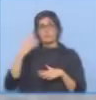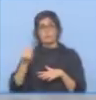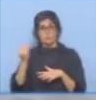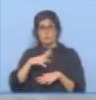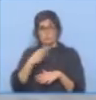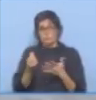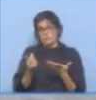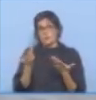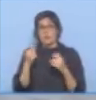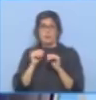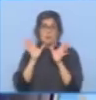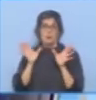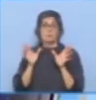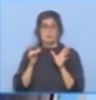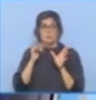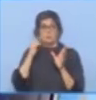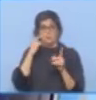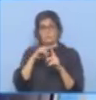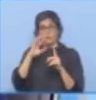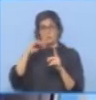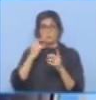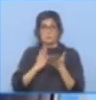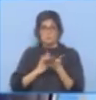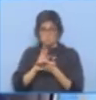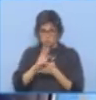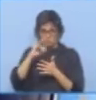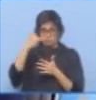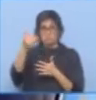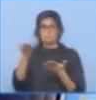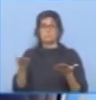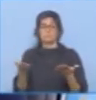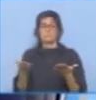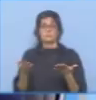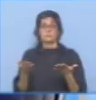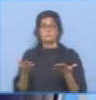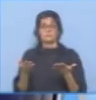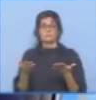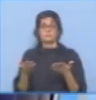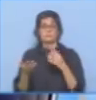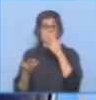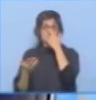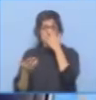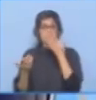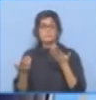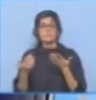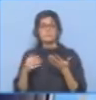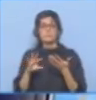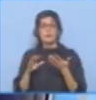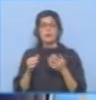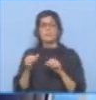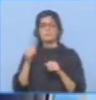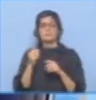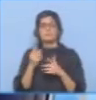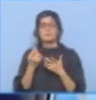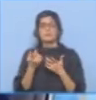Penso que sim. Aliás, até tem alguma graça, porque nós em Portugal dizemos, e não tem mal nenhum dizer Jornadas Mundiais da Juventude, não é? Mas por esse mundo fora, muitas vezes diz